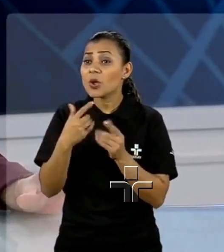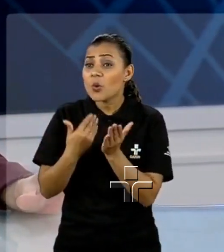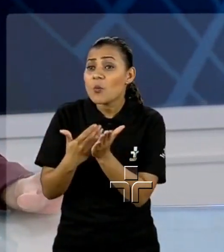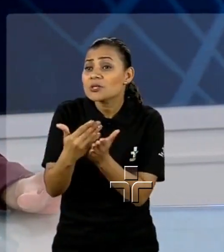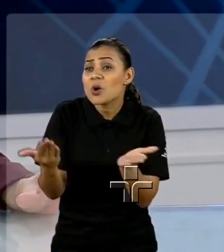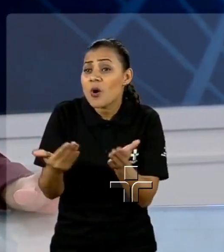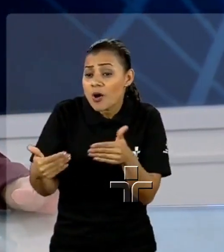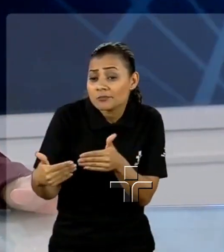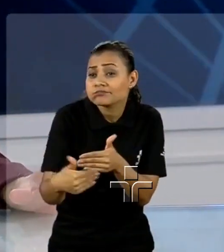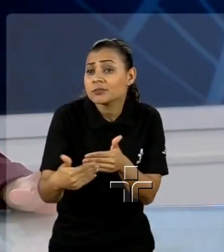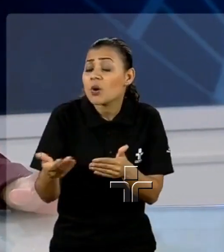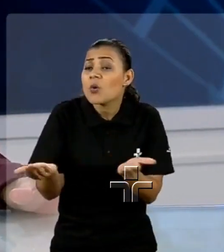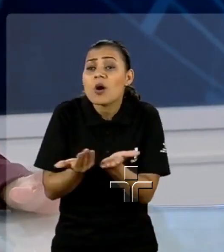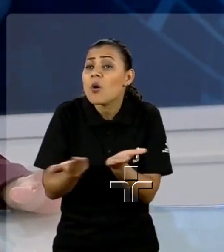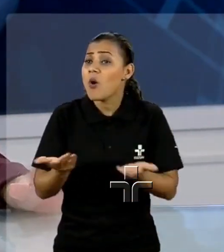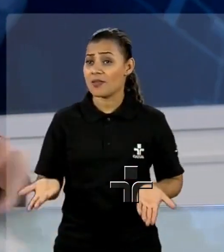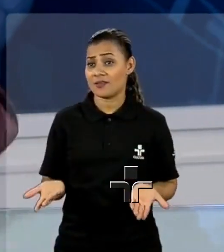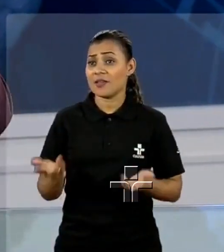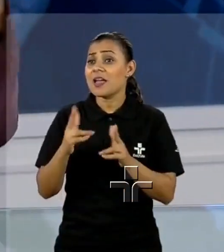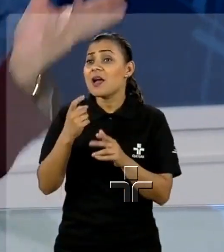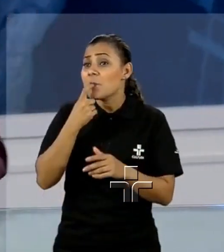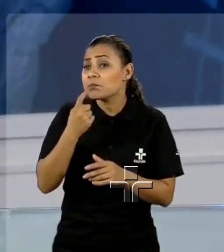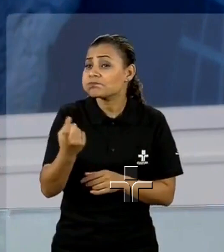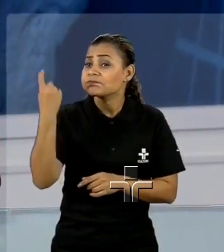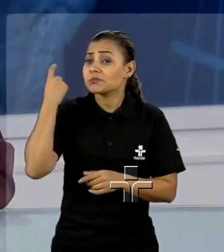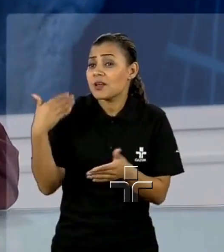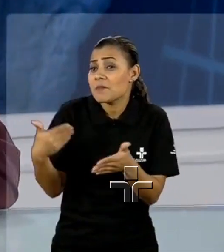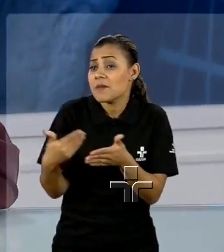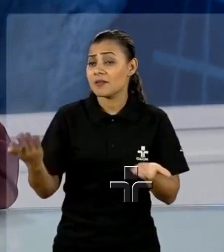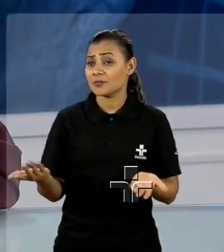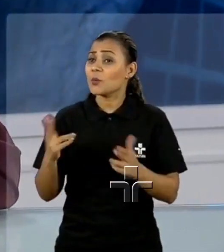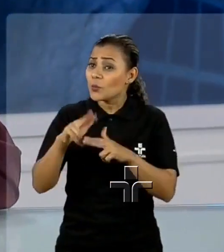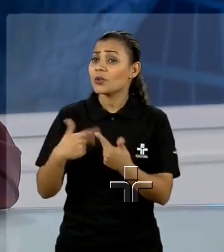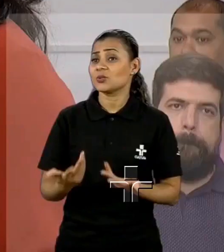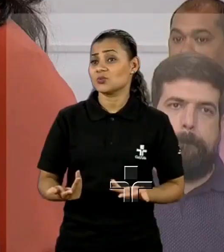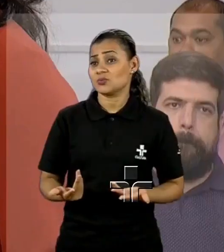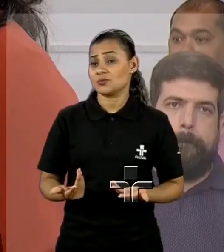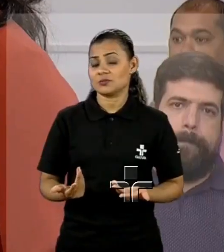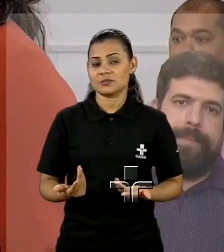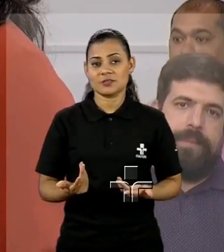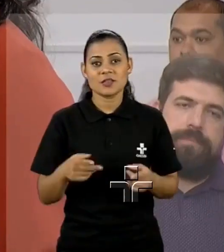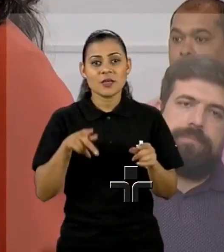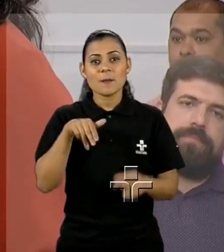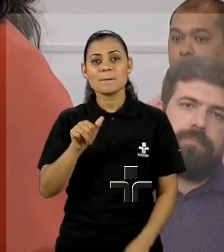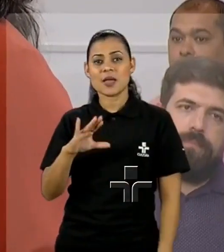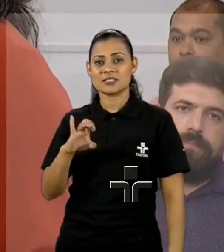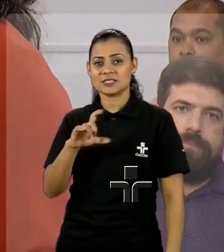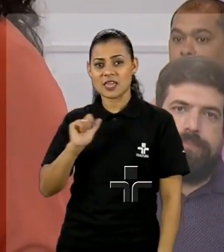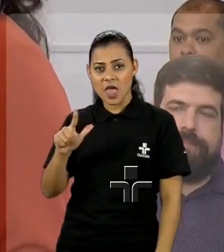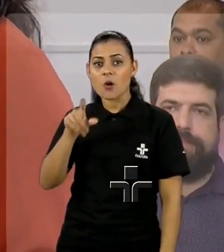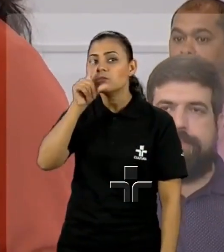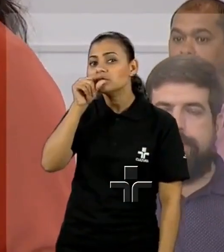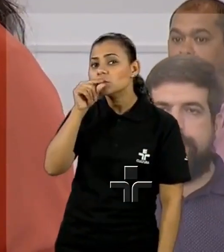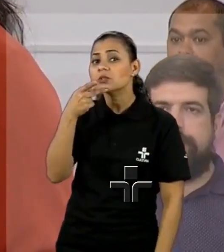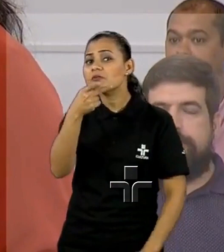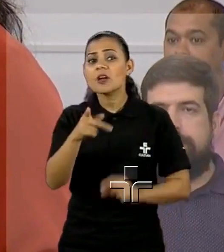humanidade e a gente fala, às vezes, parecendo que é uma coisa que todo mundo lê. Olha, Marciel Dantas diz pelo Twitter, ele